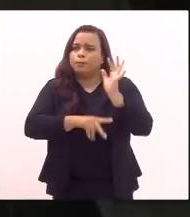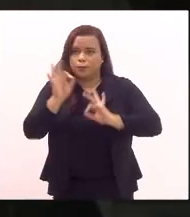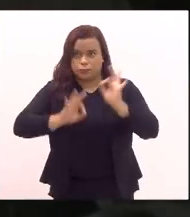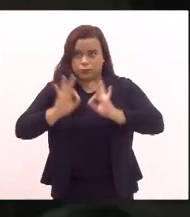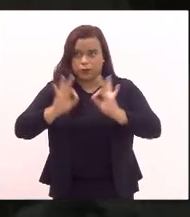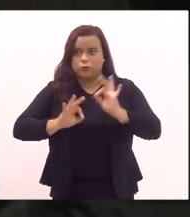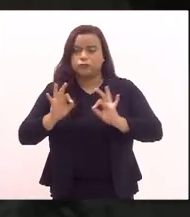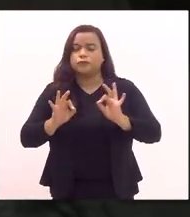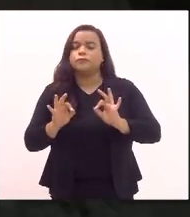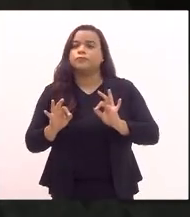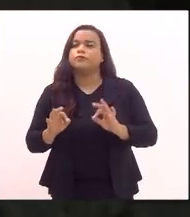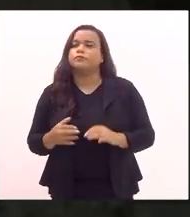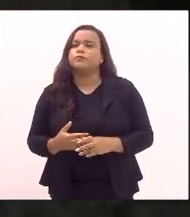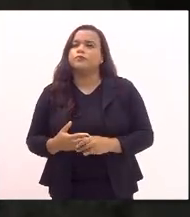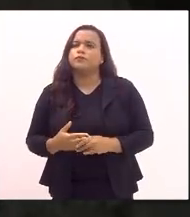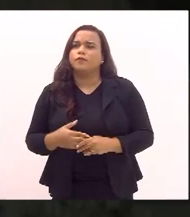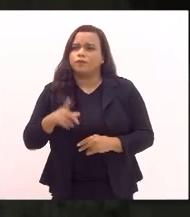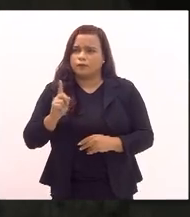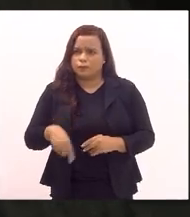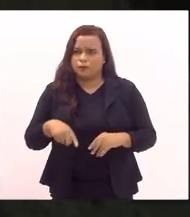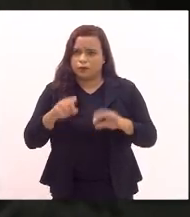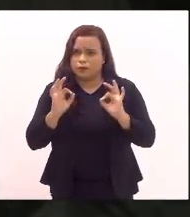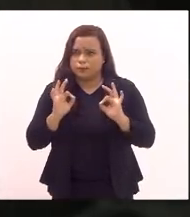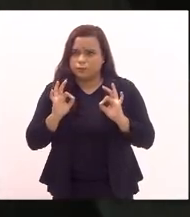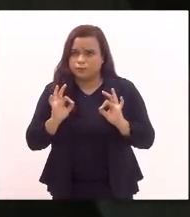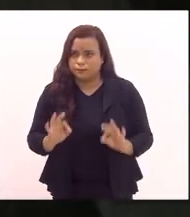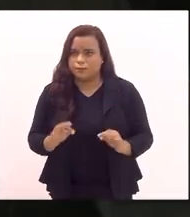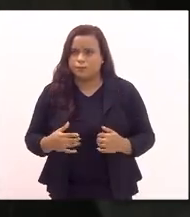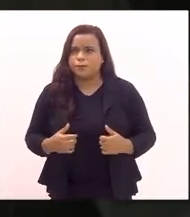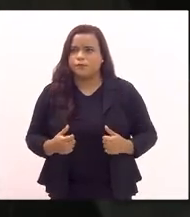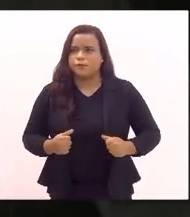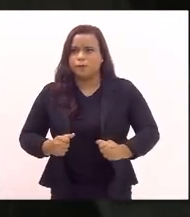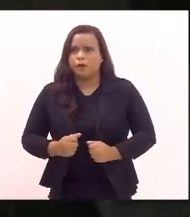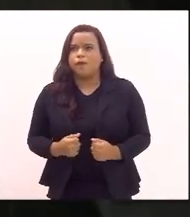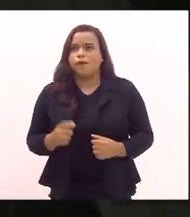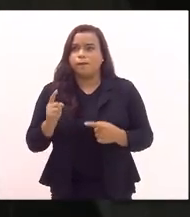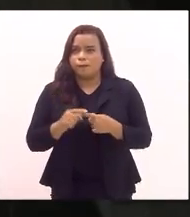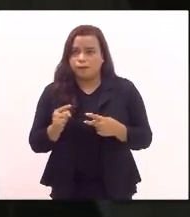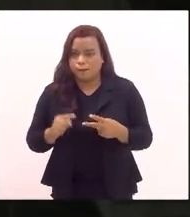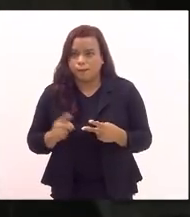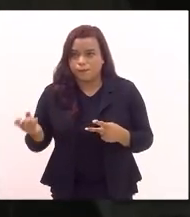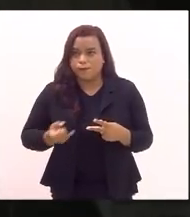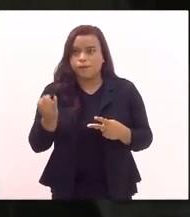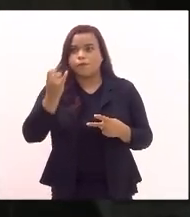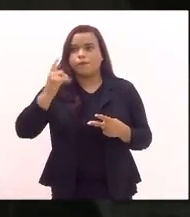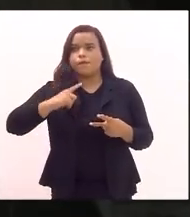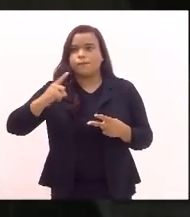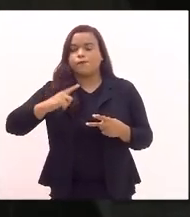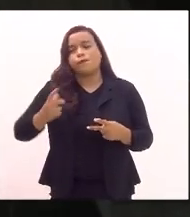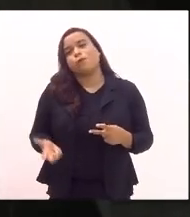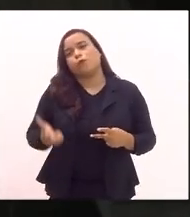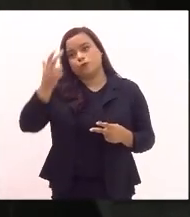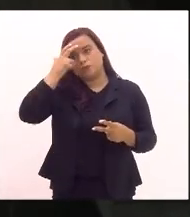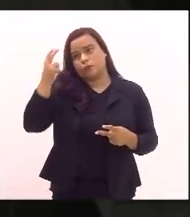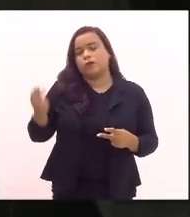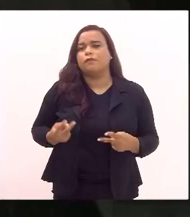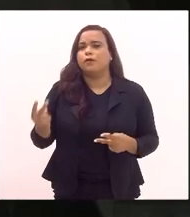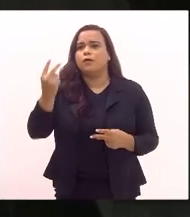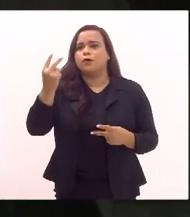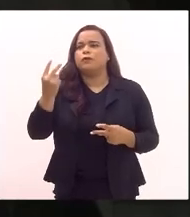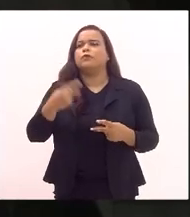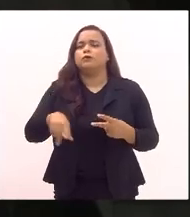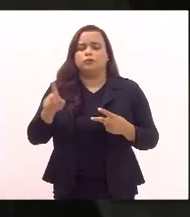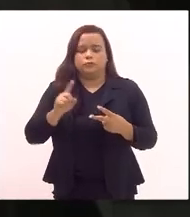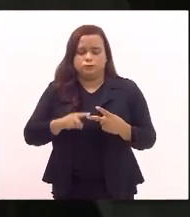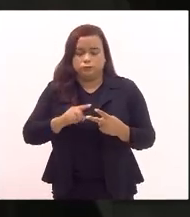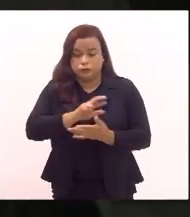projeto que é um uma afirmação de dois valores importantes a cultura como valor a